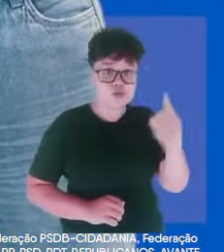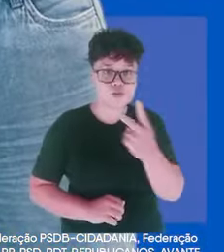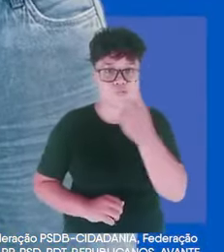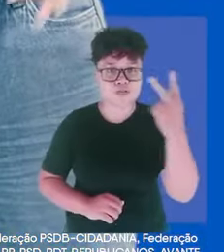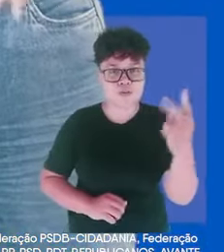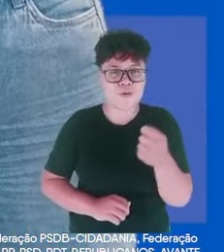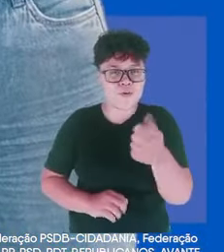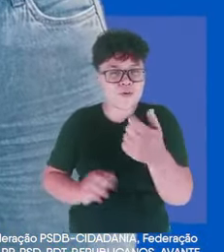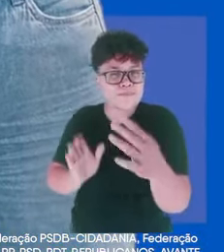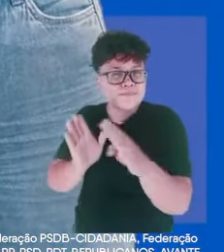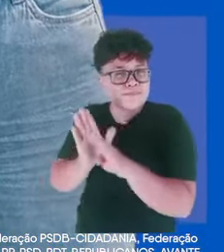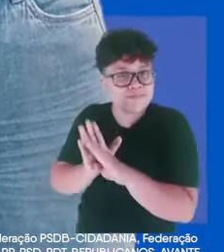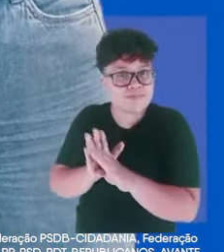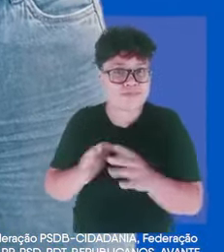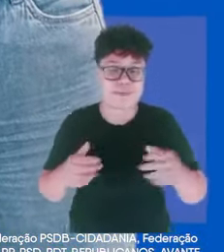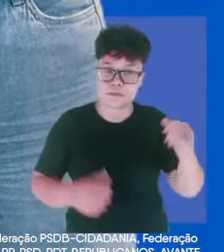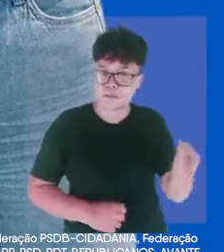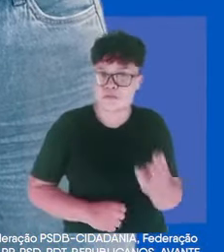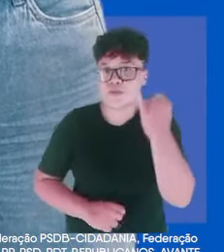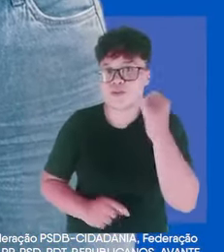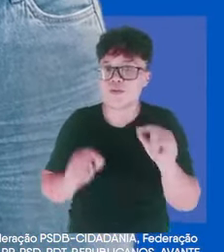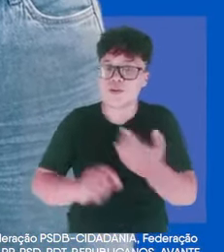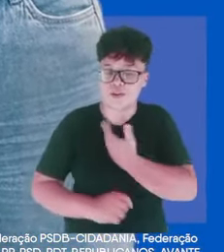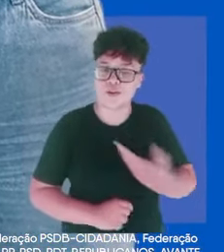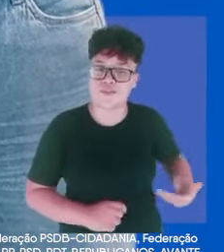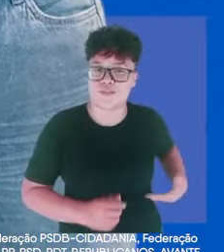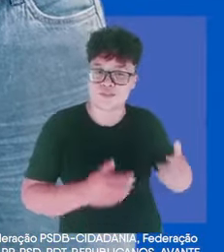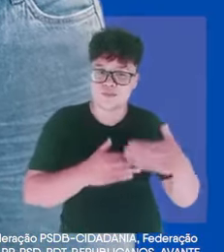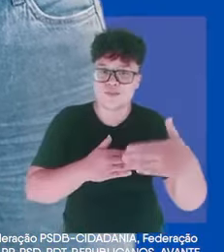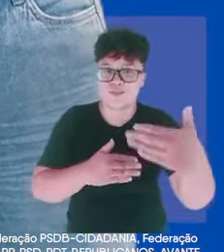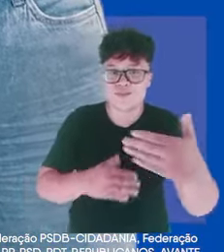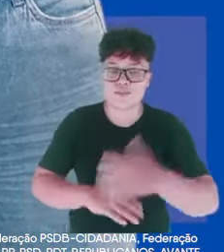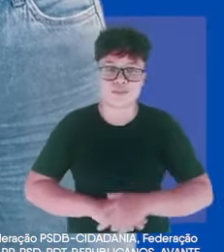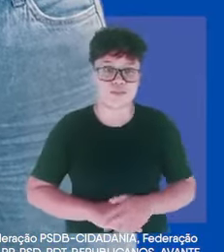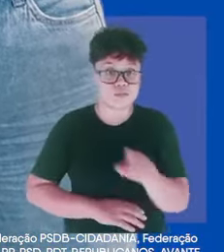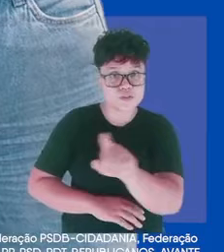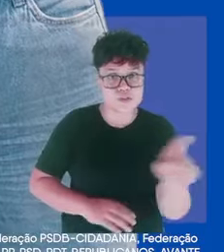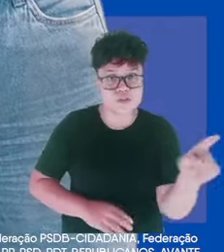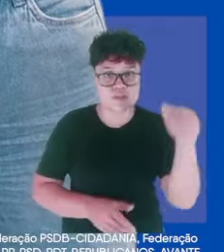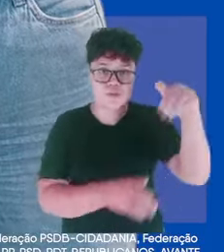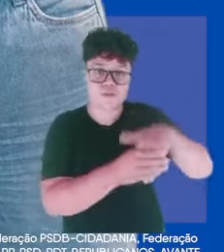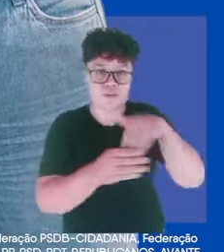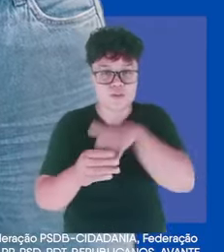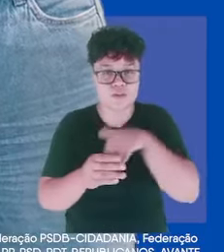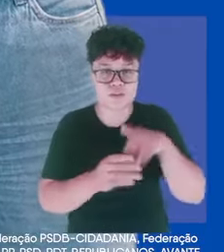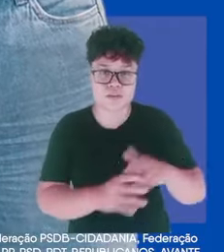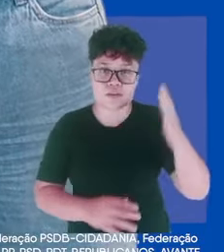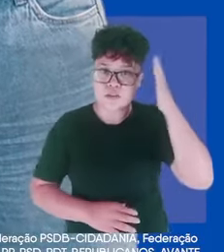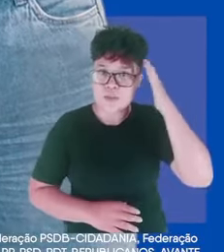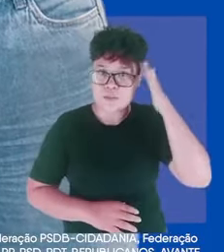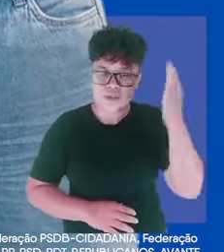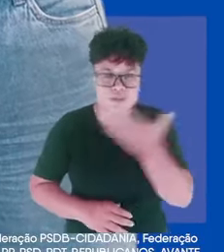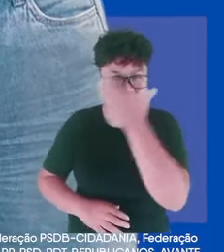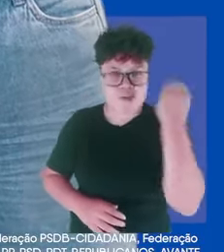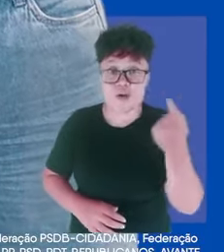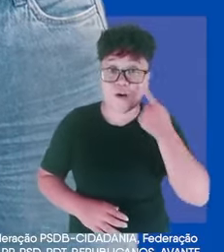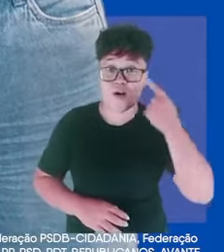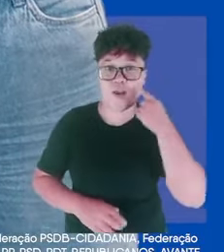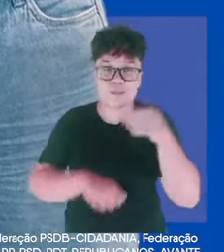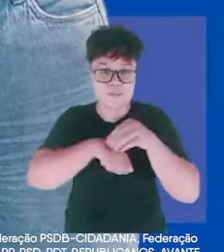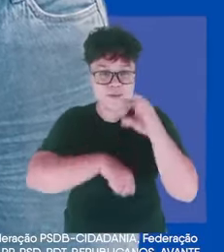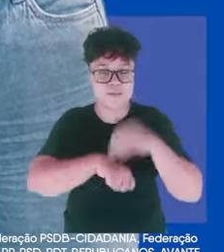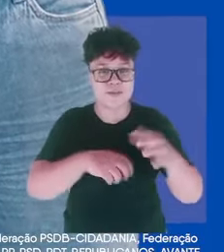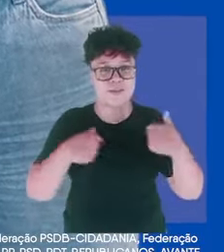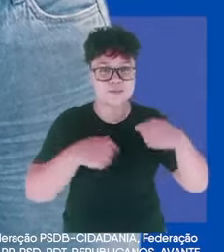Dia 2 está chegando e nós temos um papel importante para escolher nossos próximos governantes. Você vai votar pela primeira vez ou esqueceu como é que faz? Fica ligado